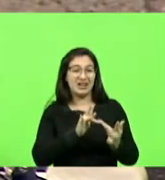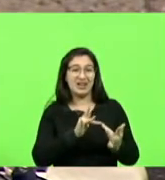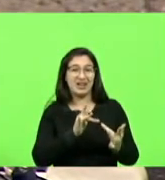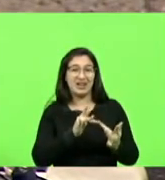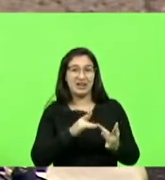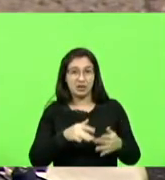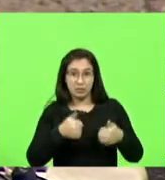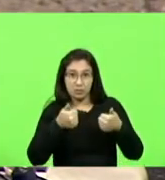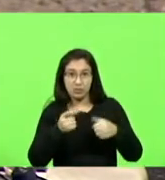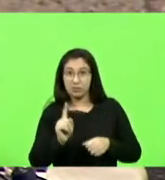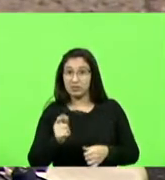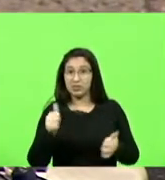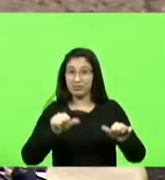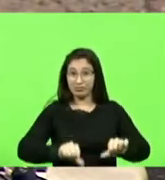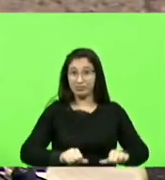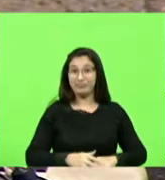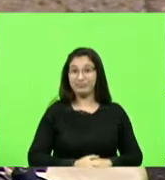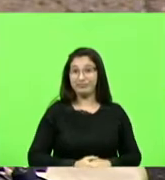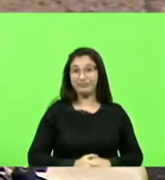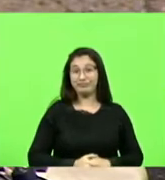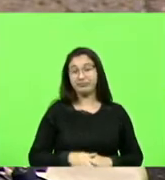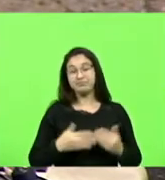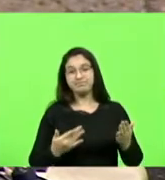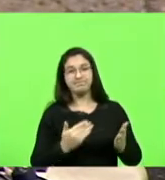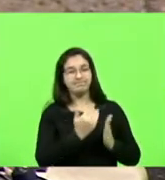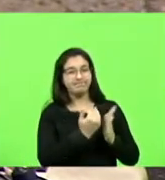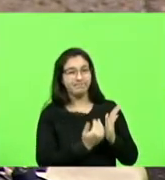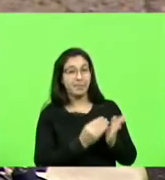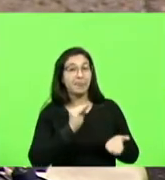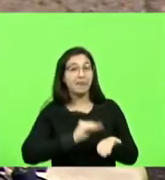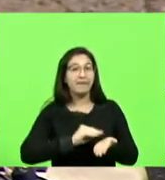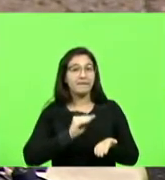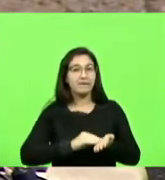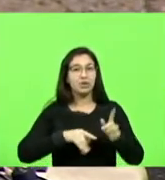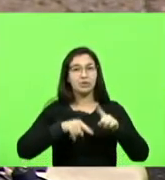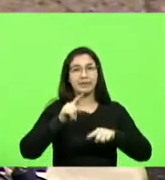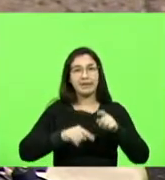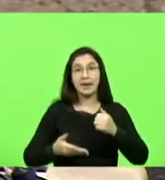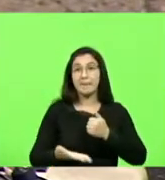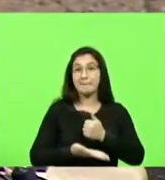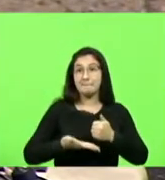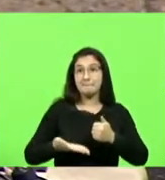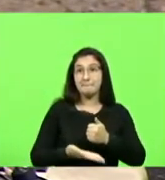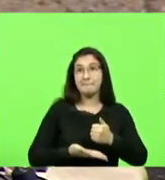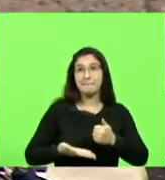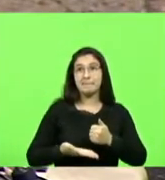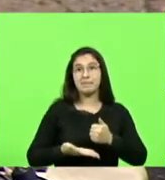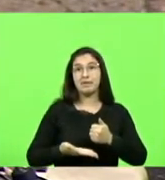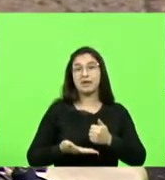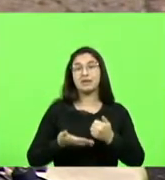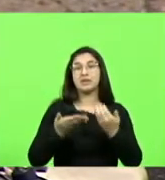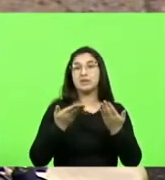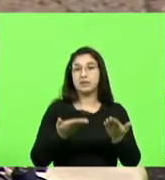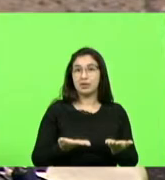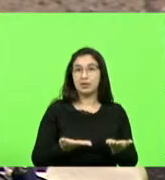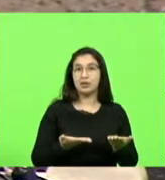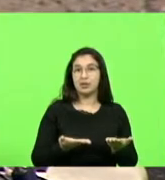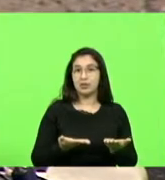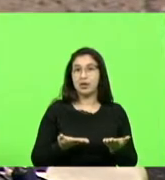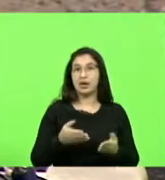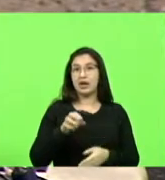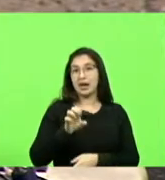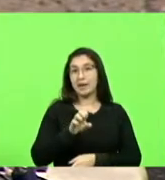isso é fato. Então está aqui. Faltam materiais básicos nas unidades de suporte avançado,